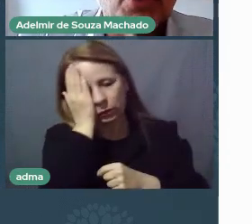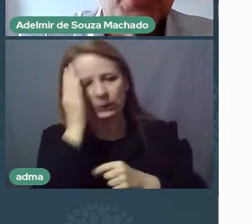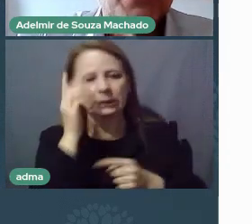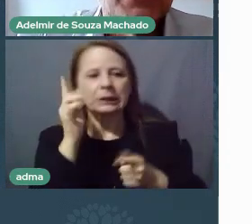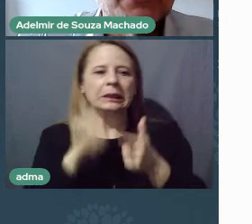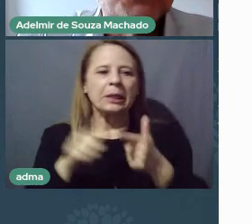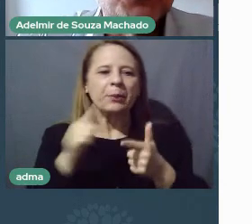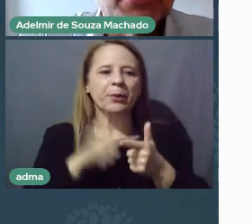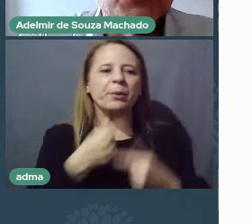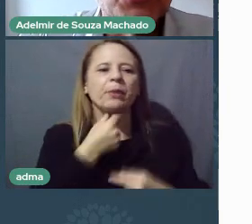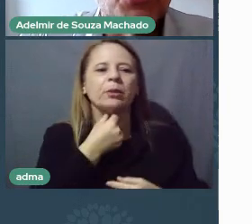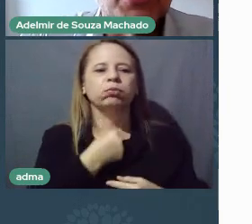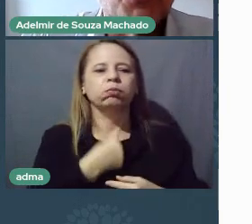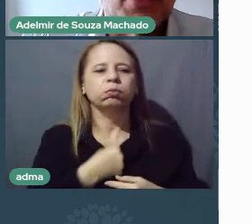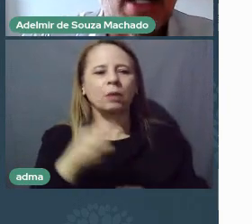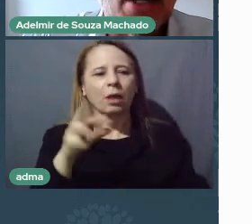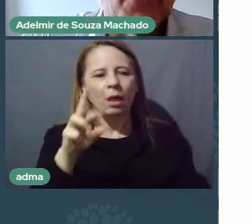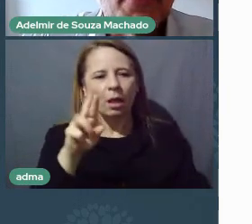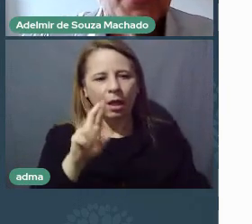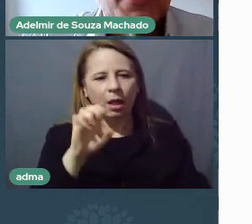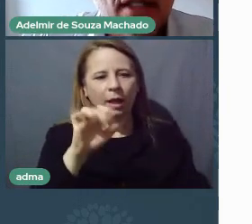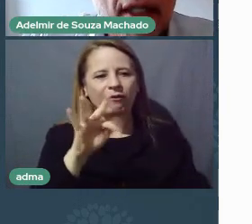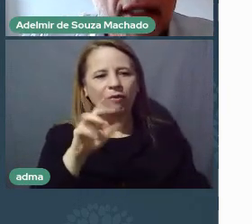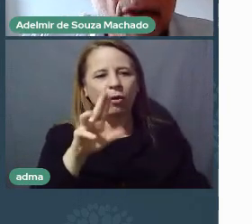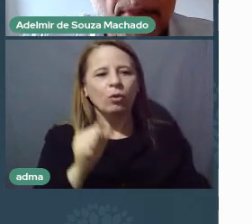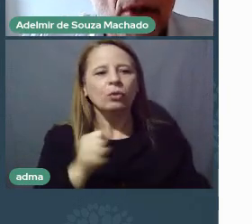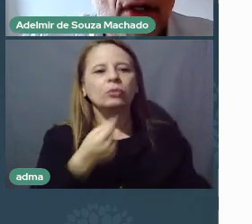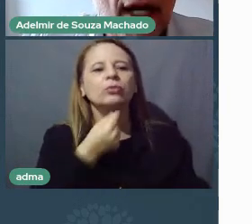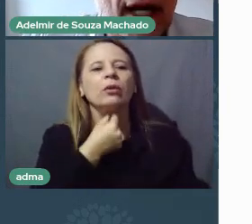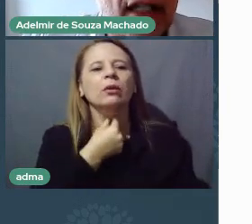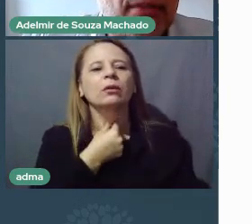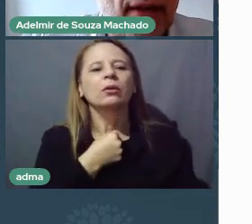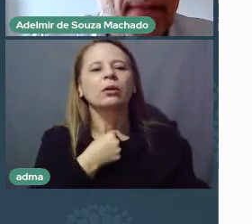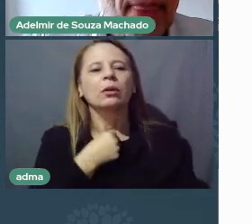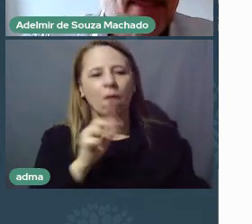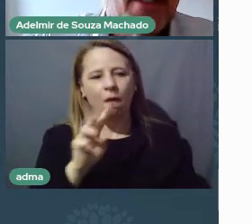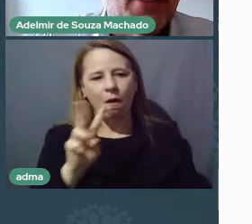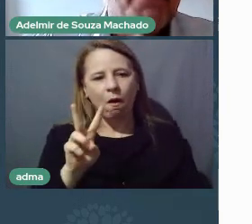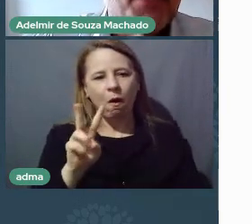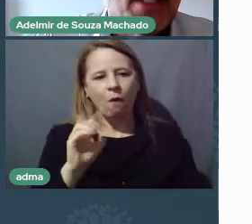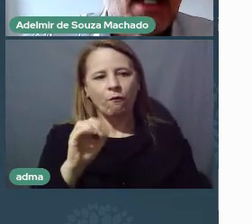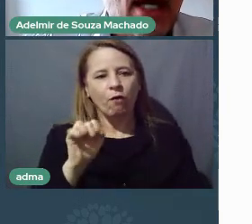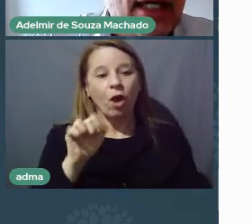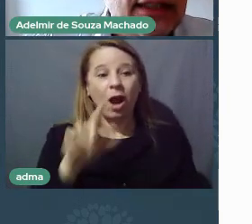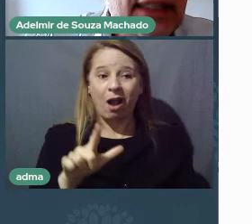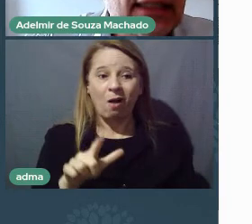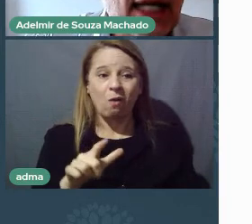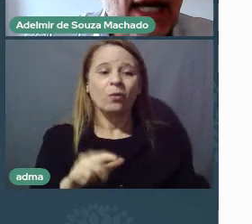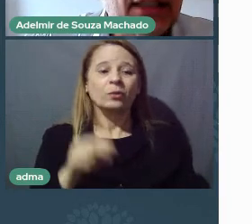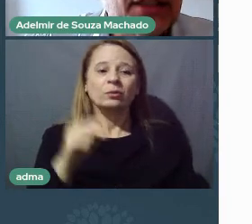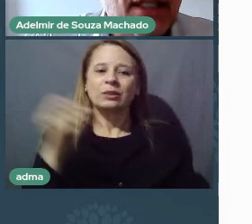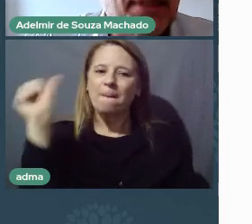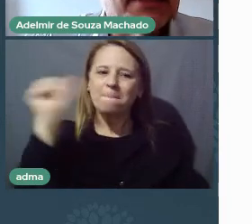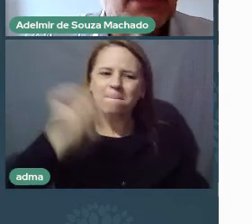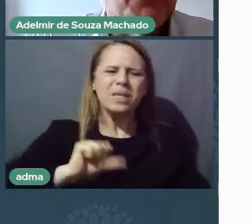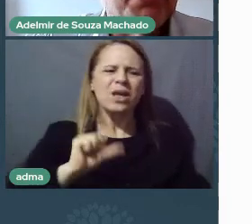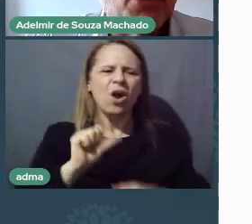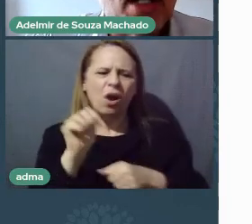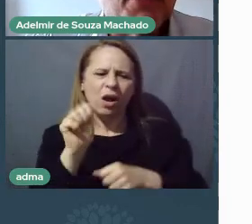refluxo tem disfunção de corda vocal, que isso piora a asma. né? A ansiedade e